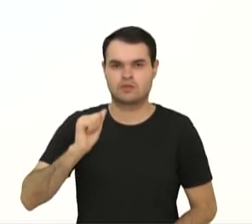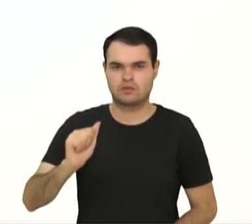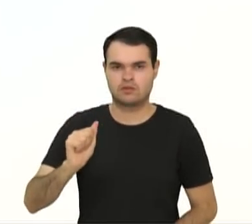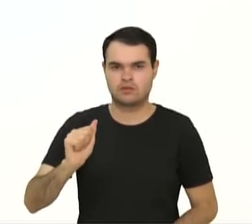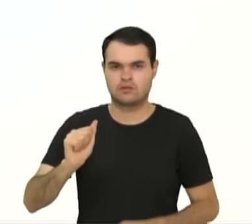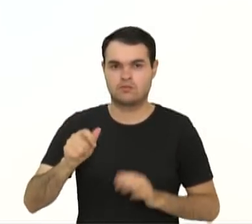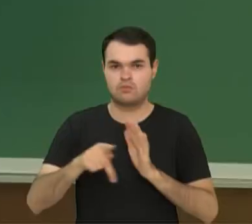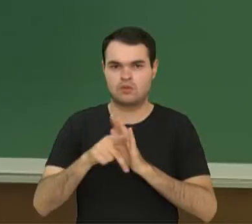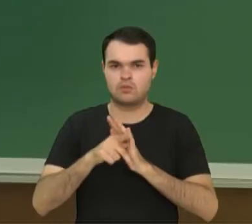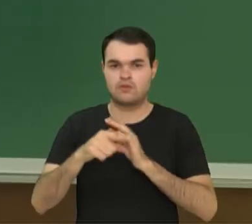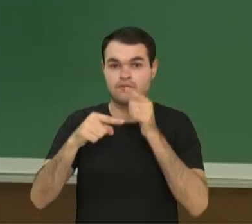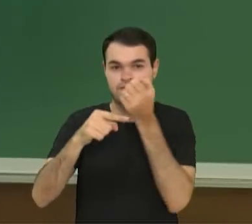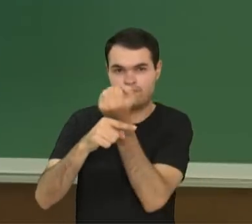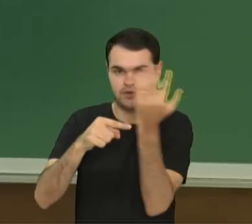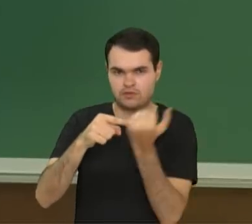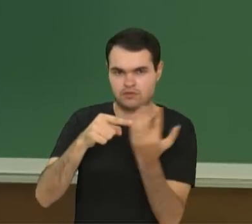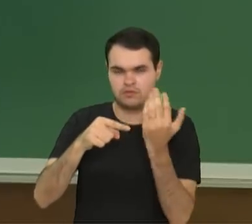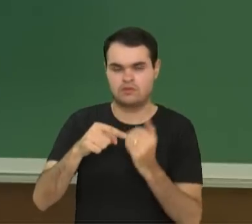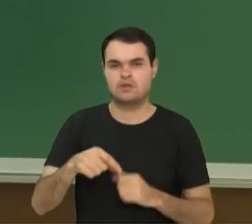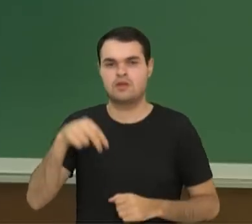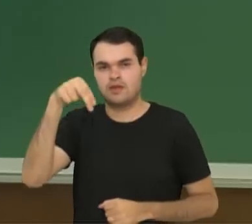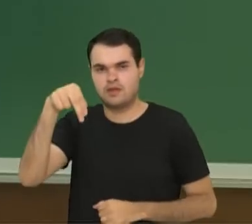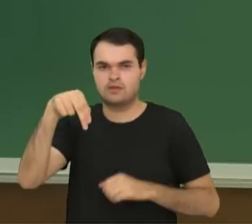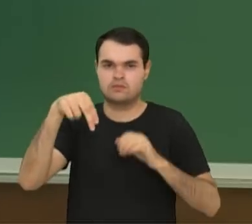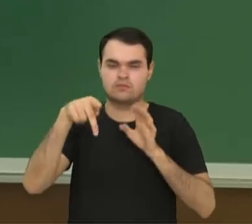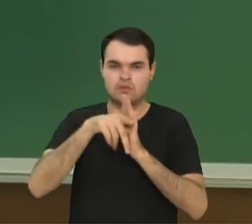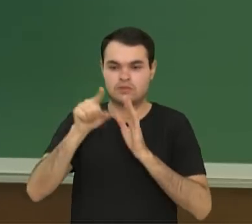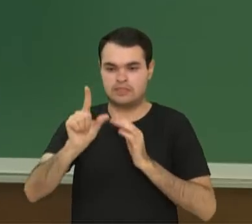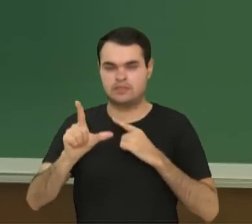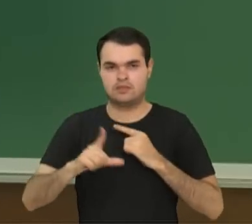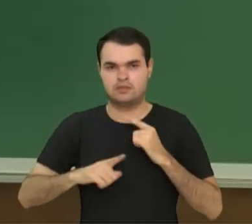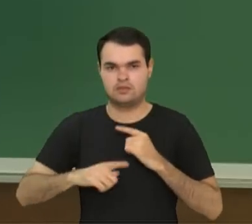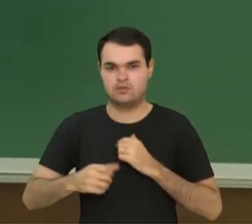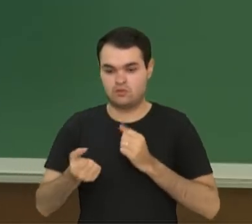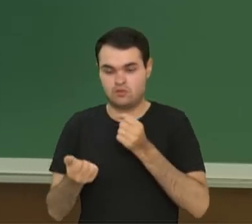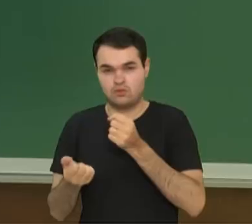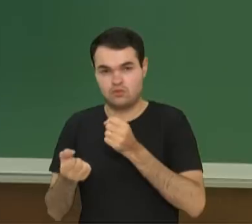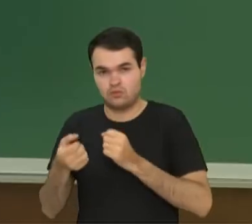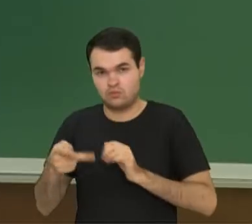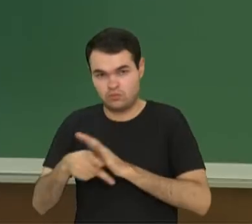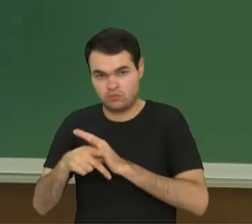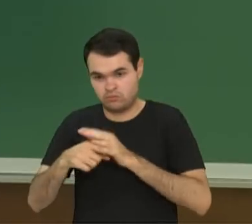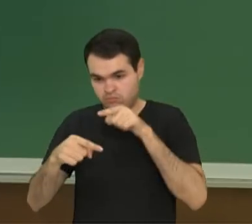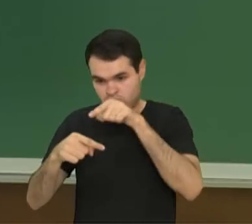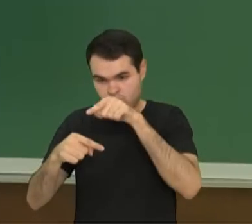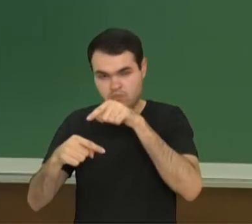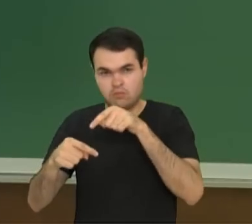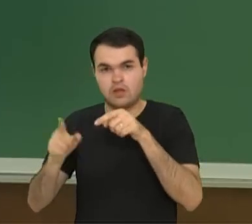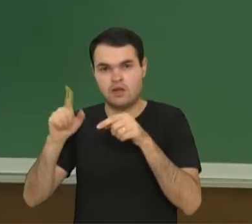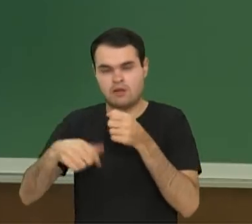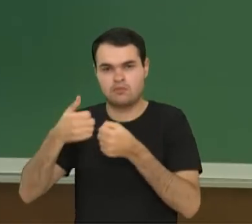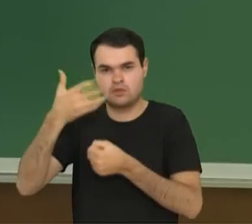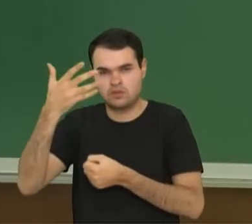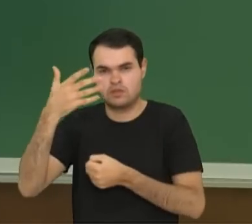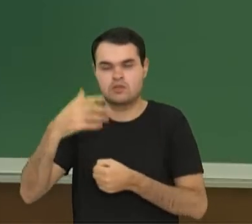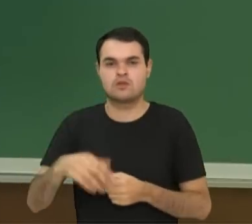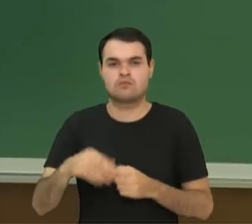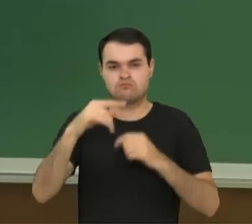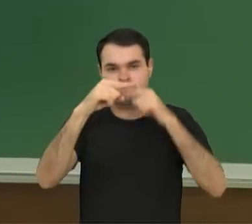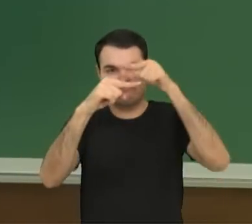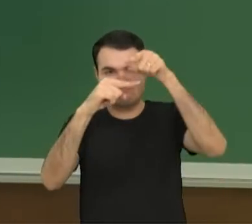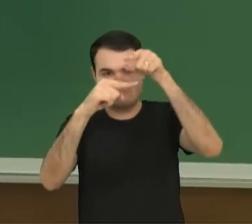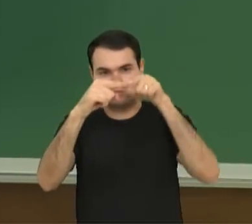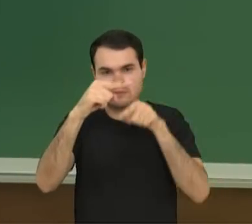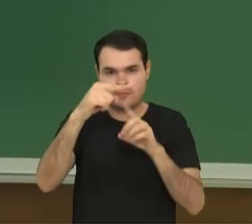com expoente fracionário, M e N, o numerador vai ficar como potência e o N, que é o denominador, vai